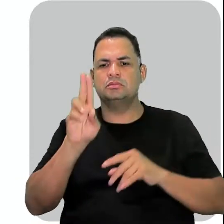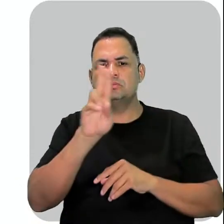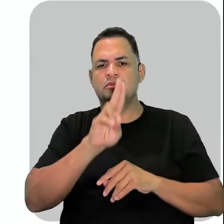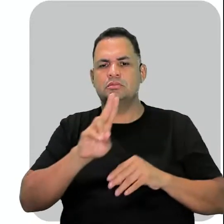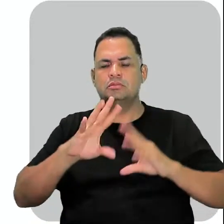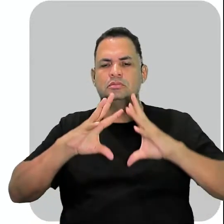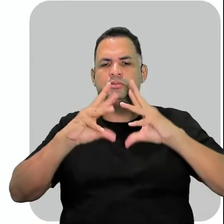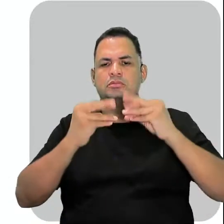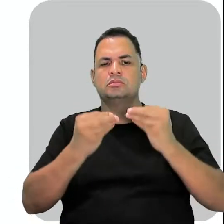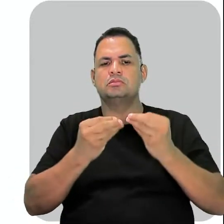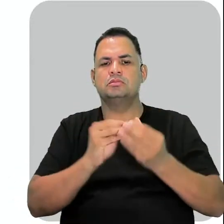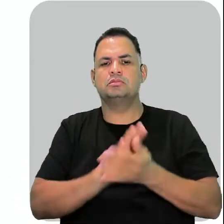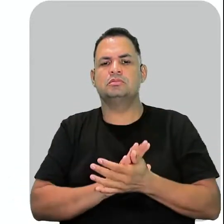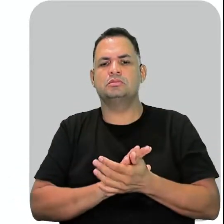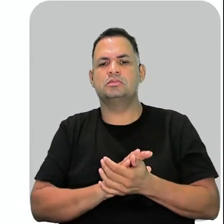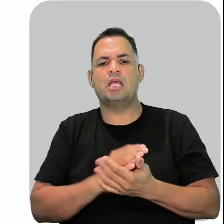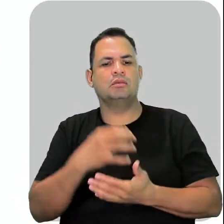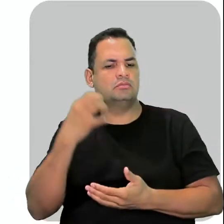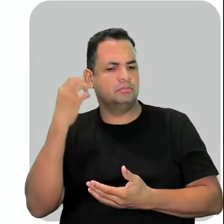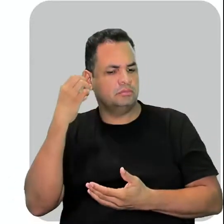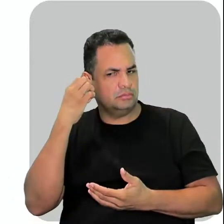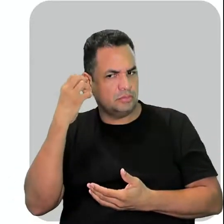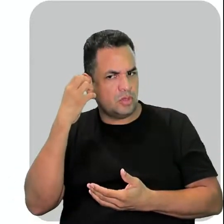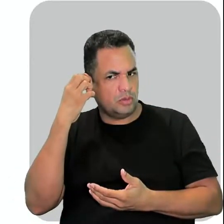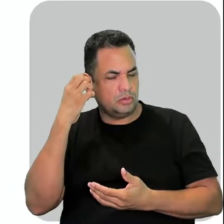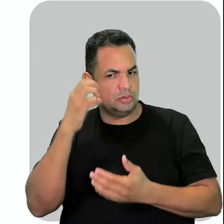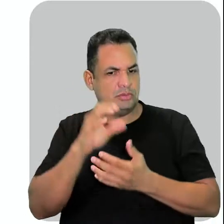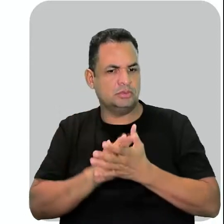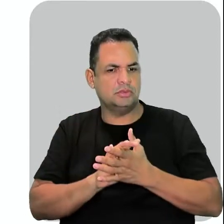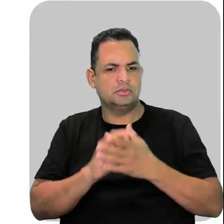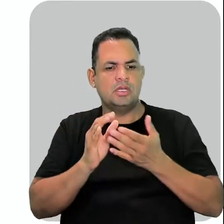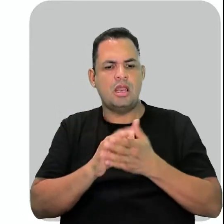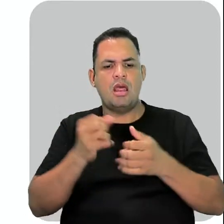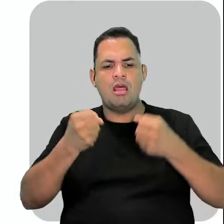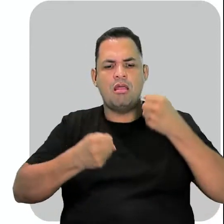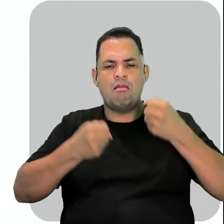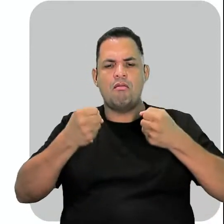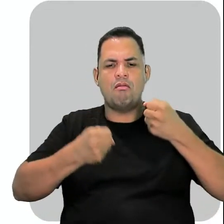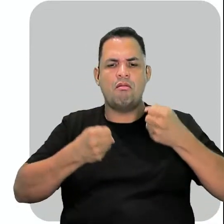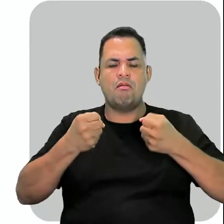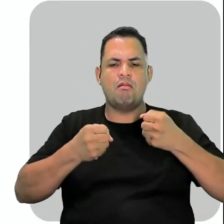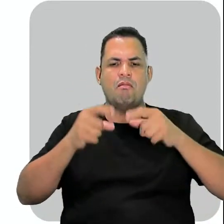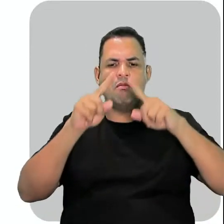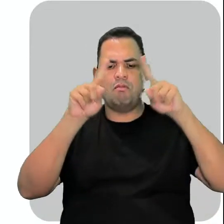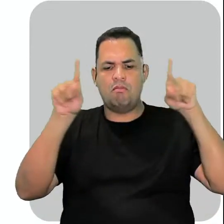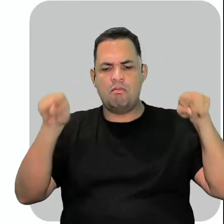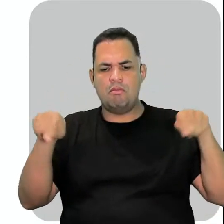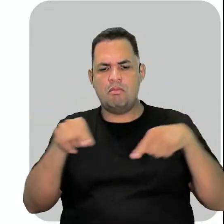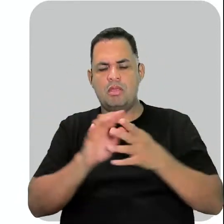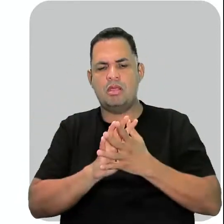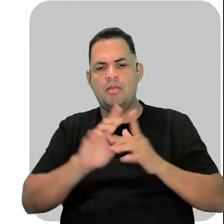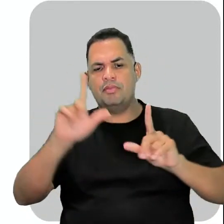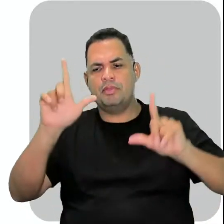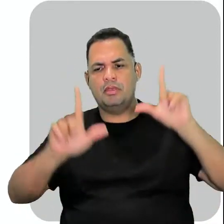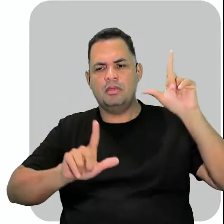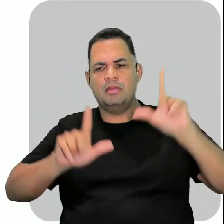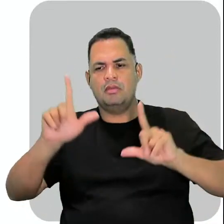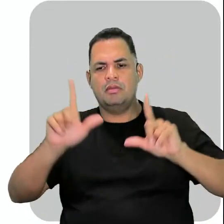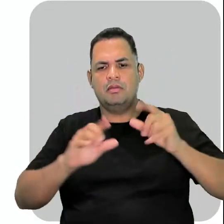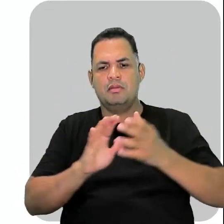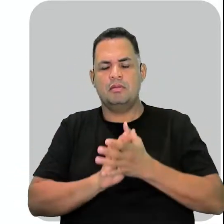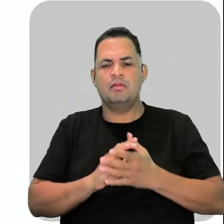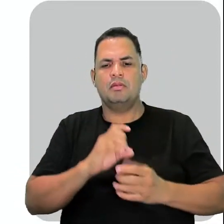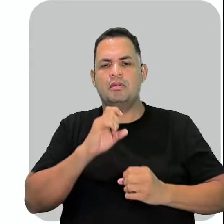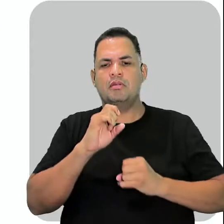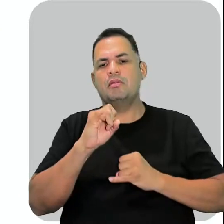né? Tem plástico no celular, tem plástico no painel dos carros, tem plásticos na televisão,